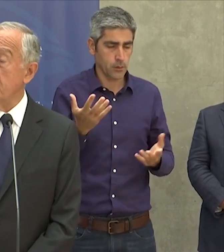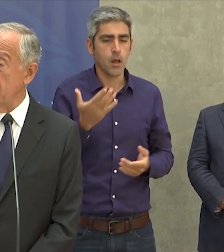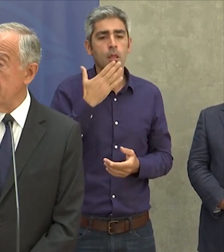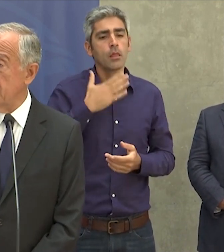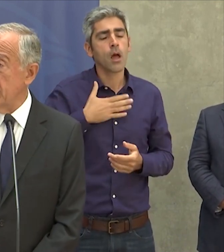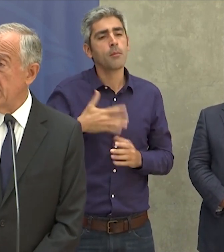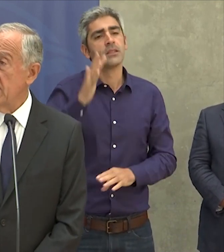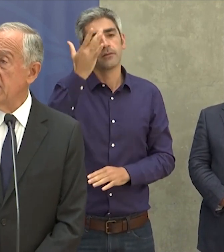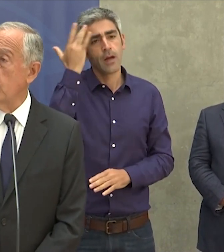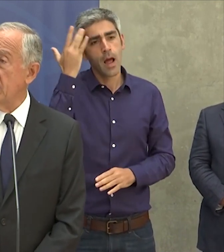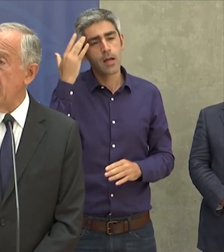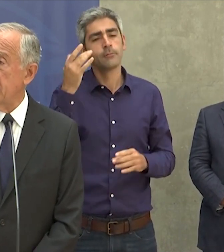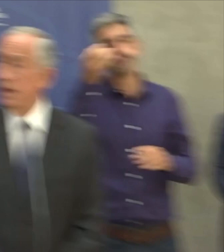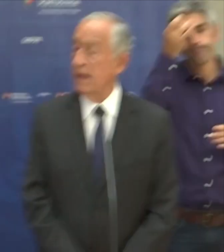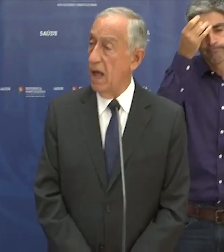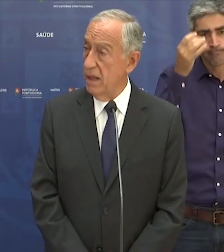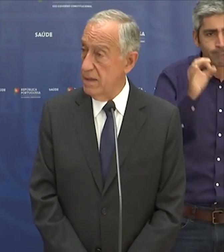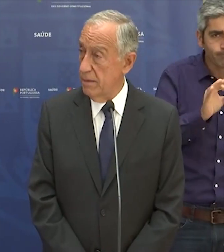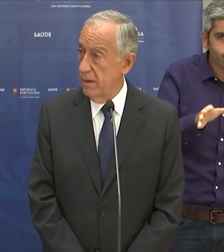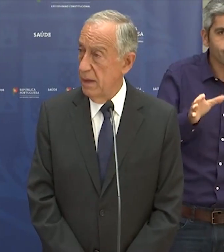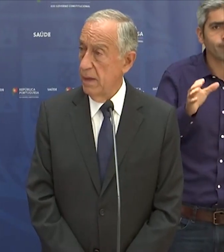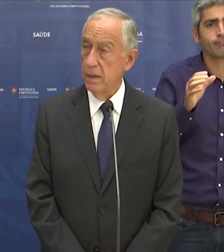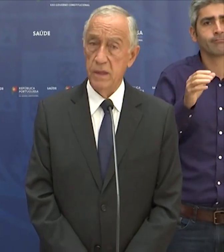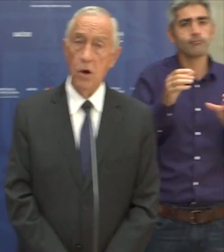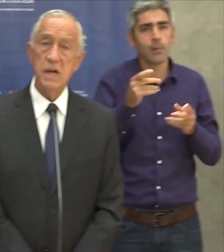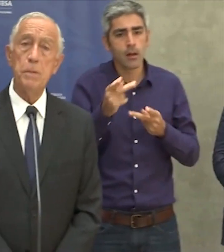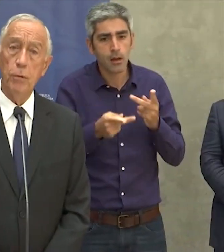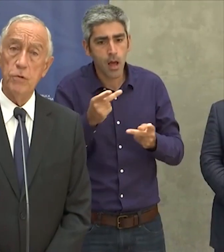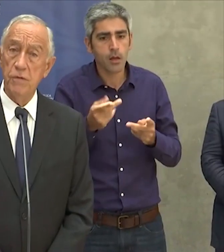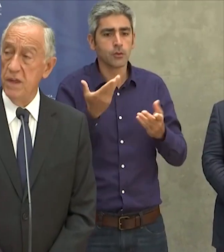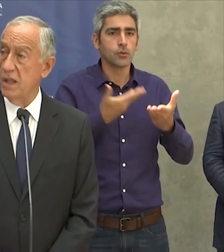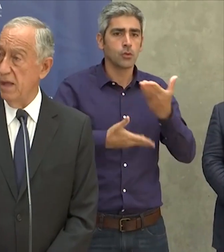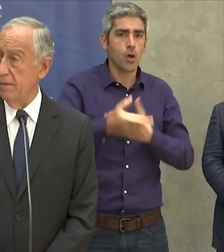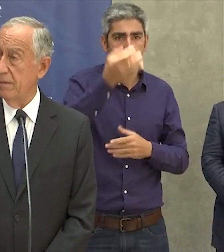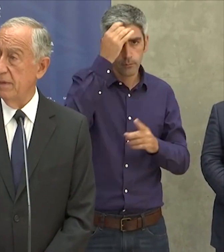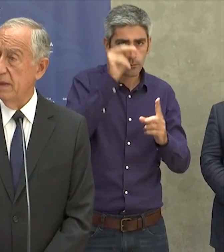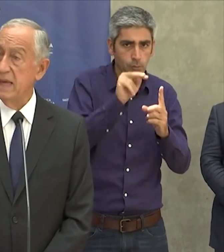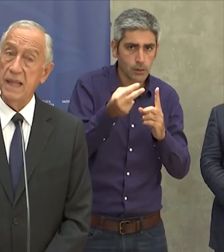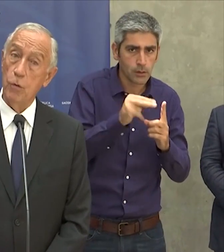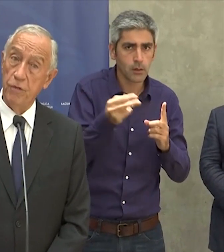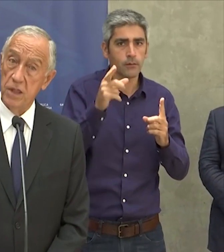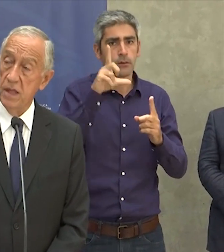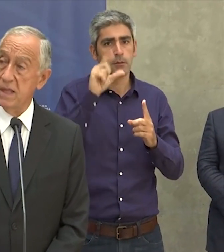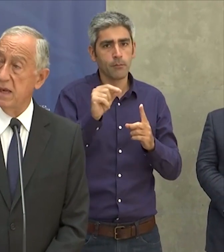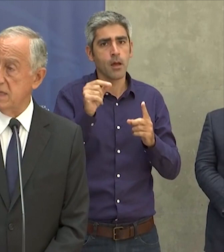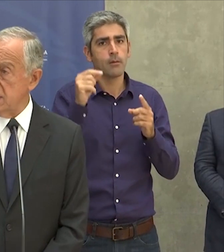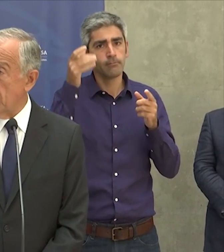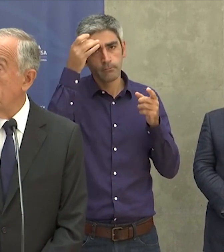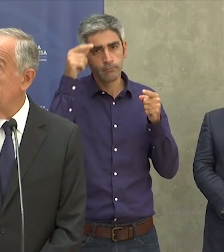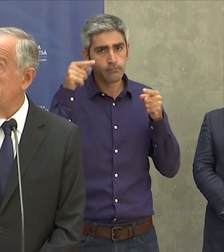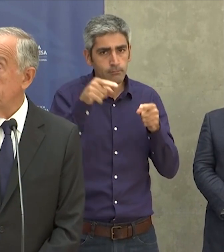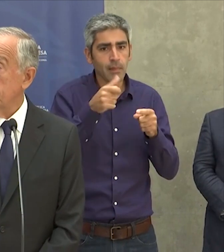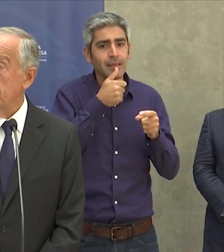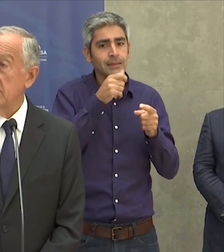Facilitou a convergência e a unidade de análise, de troca de pontos de vista e até convergência na